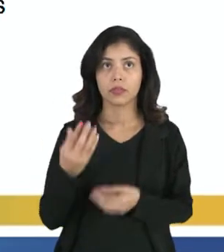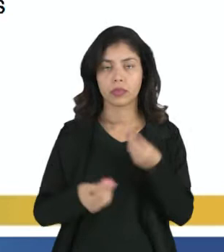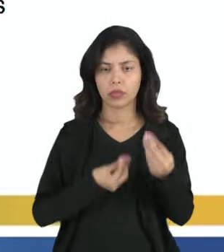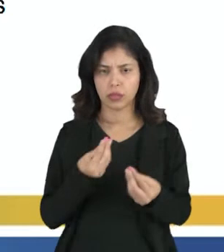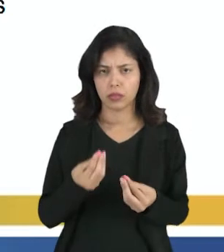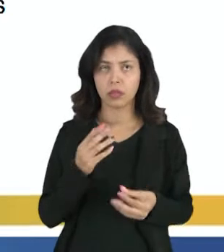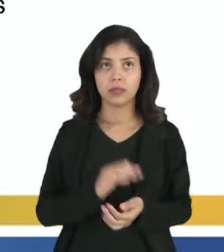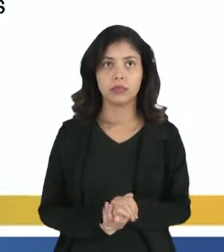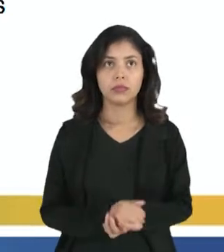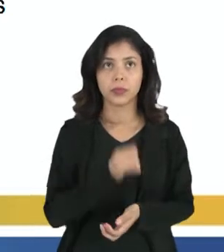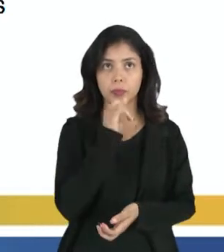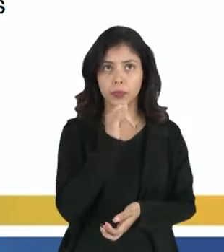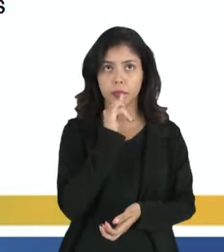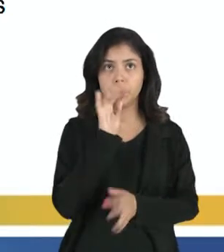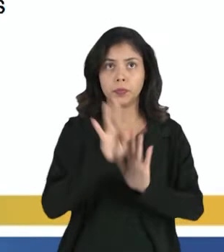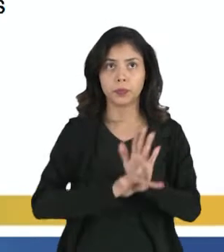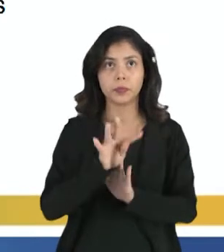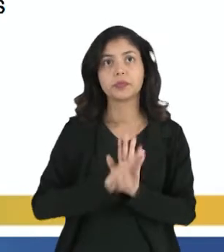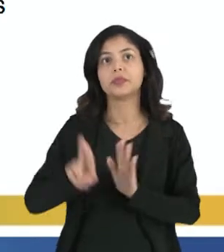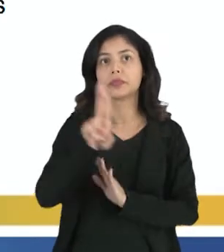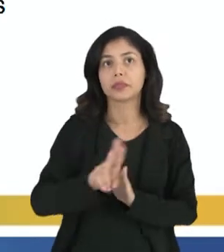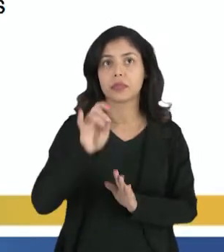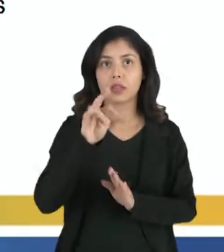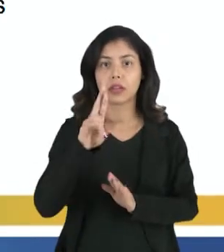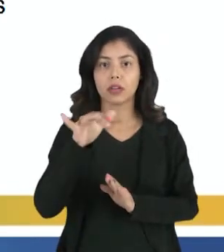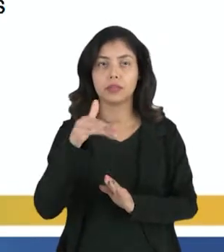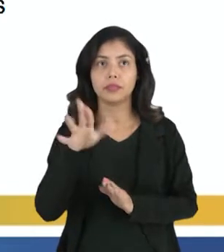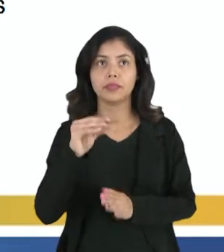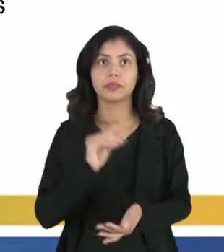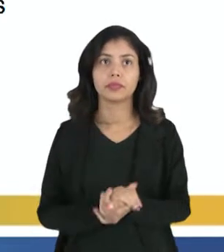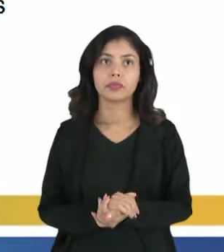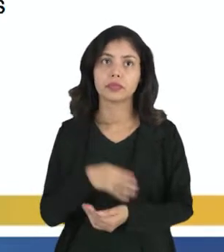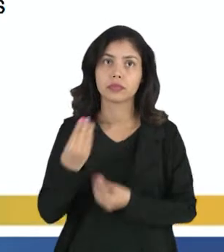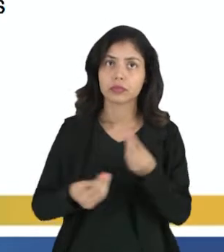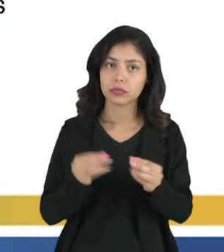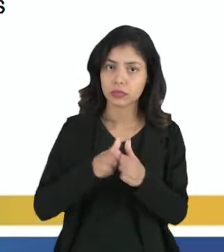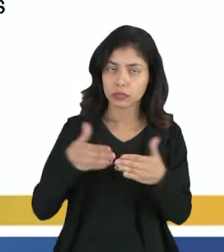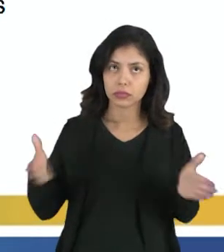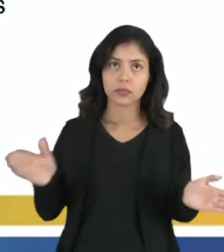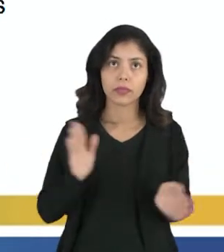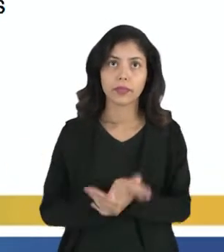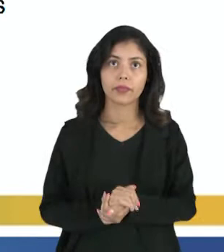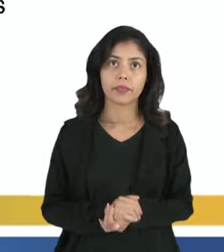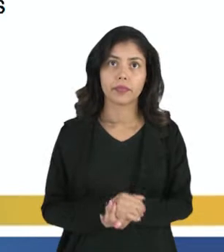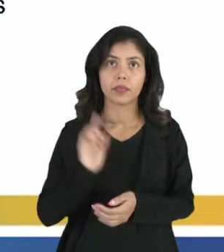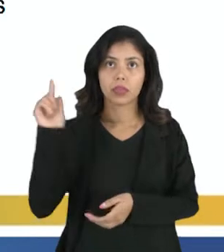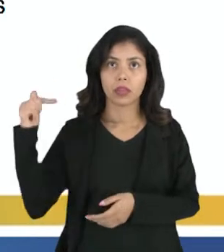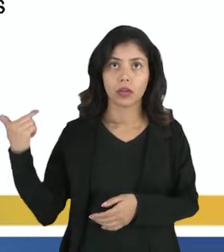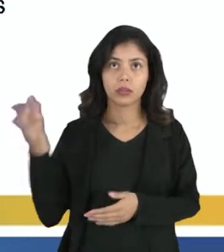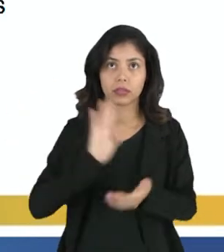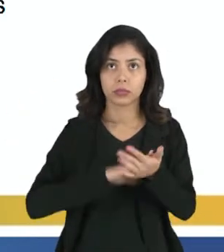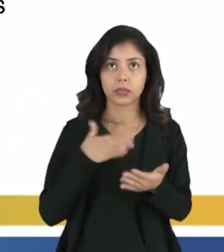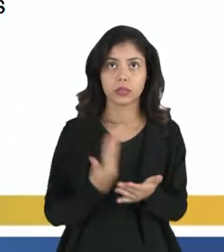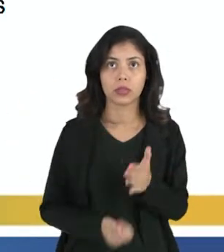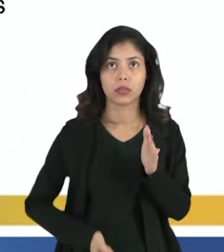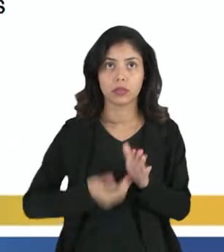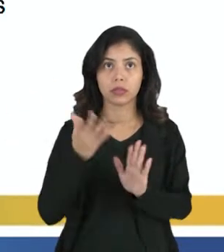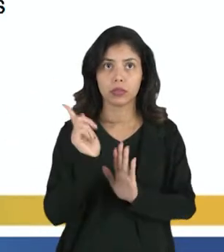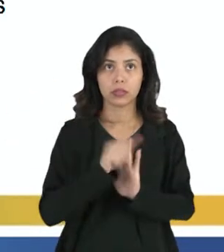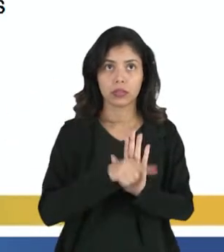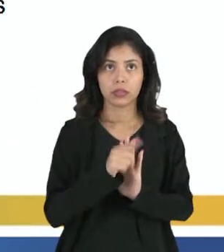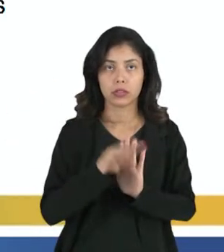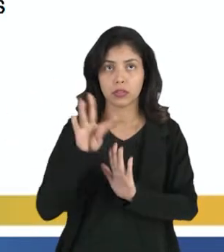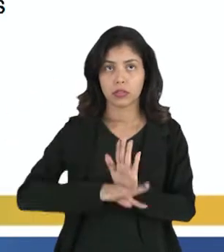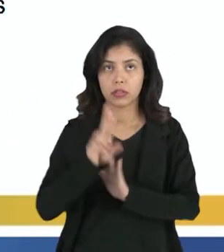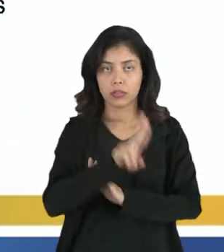outra maneira. Exemplo de textos que utilizam a denotação. Com o intuito de não abrir margem para outras interpretações,